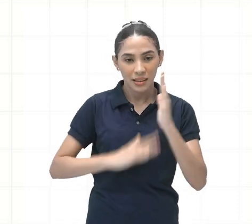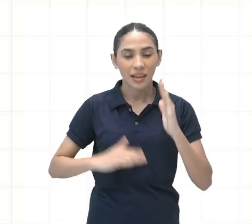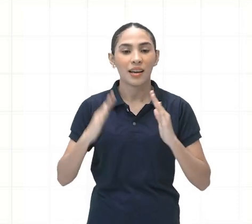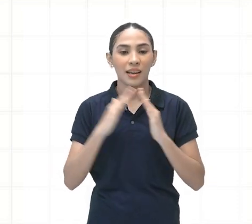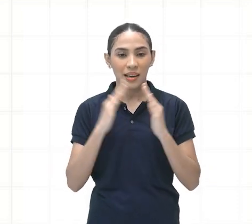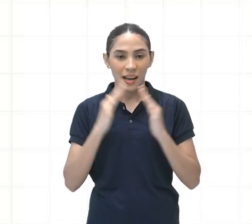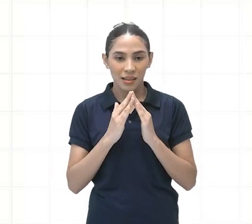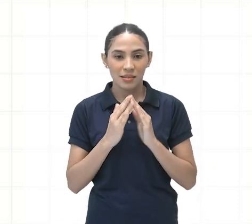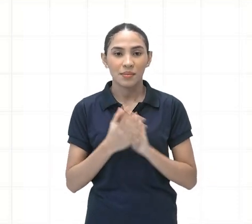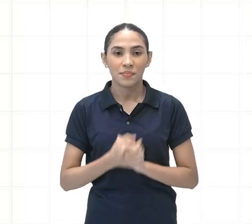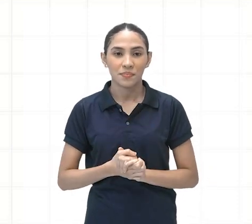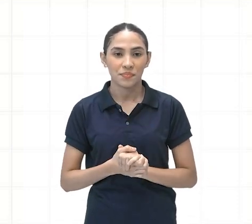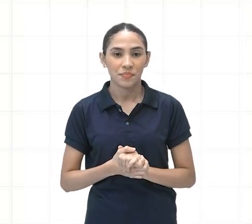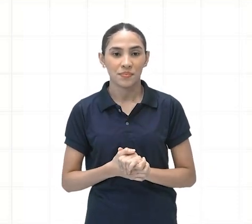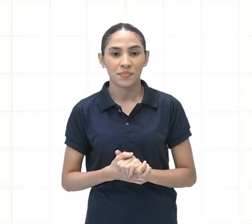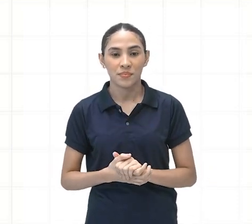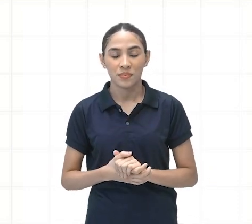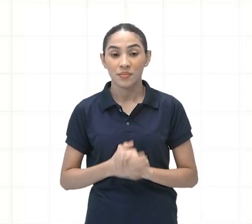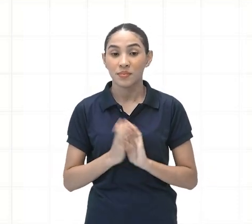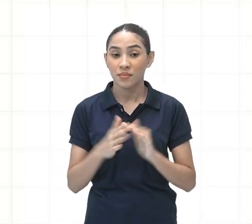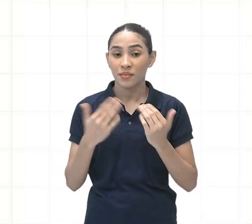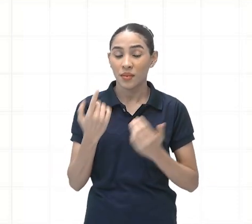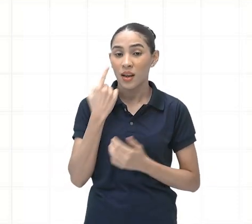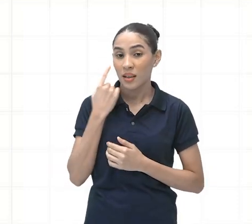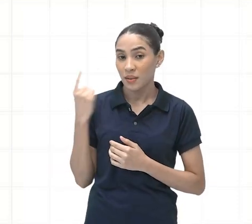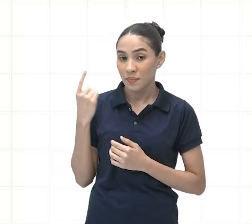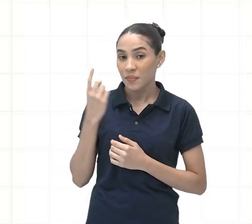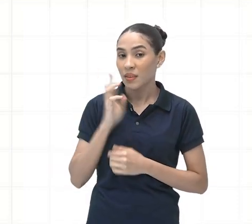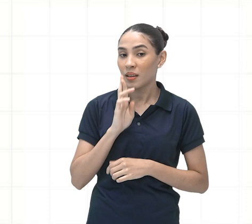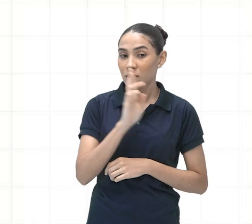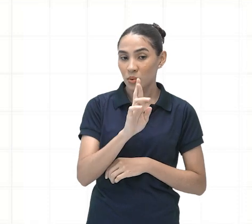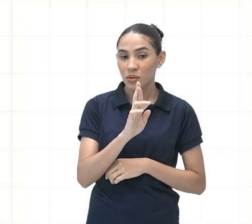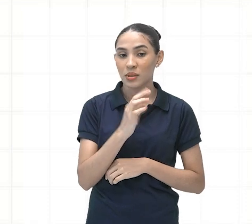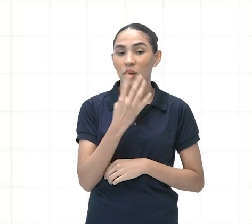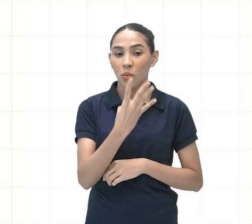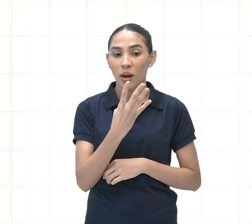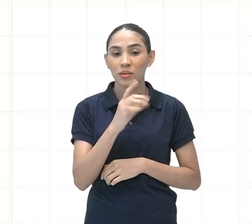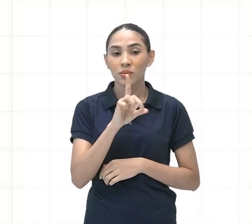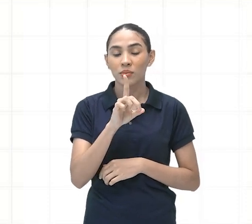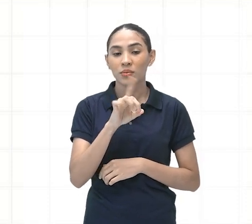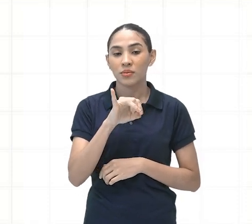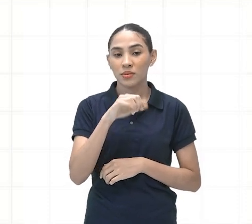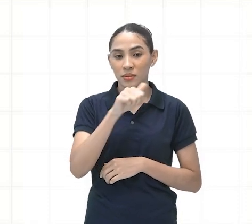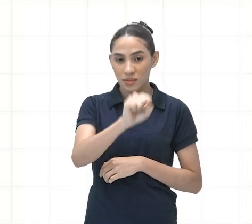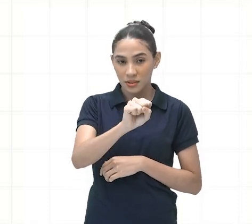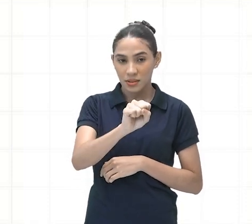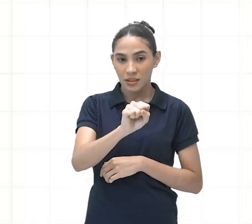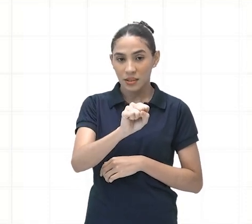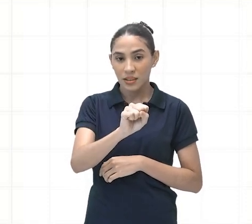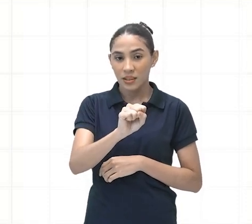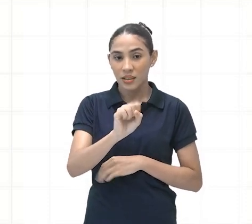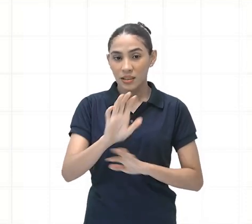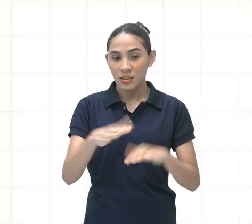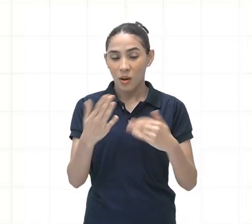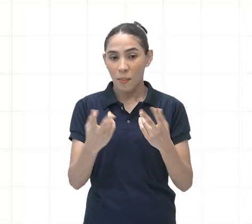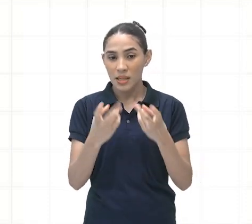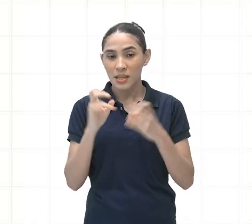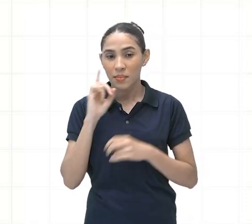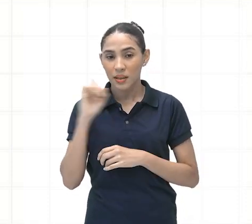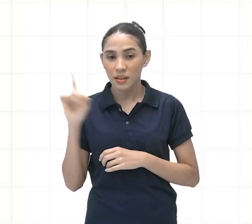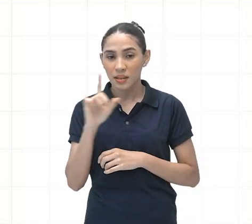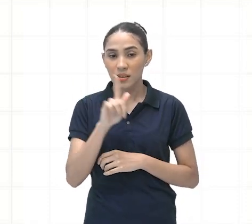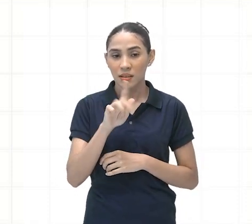a mesma casa, certo? Então, aqui, ó, a resposta é 4 dias. Observe comigo,